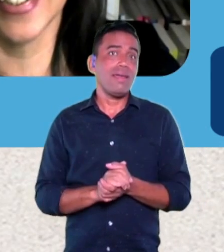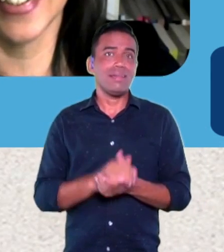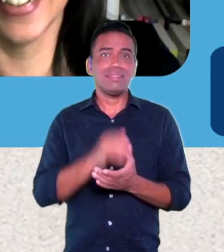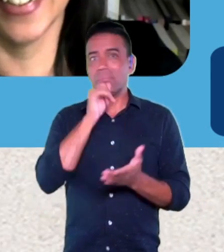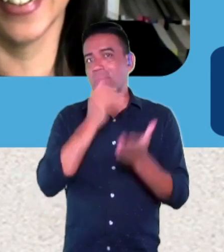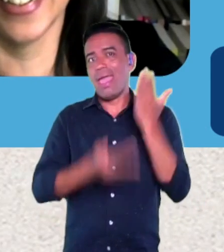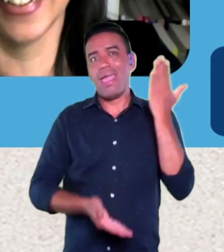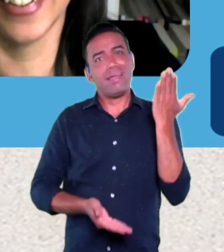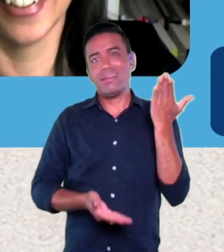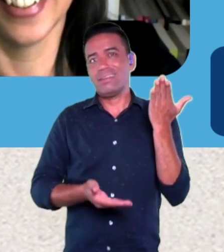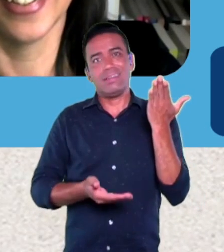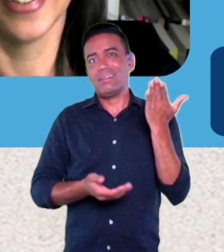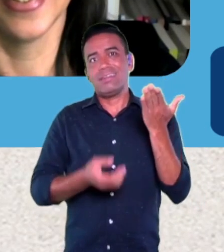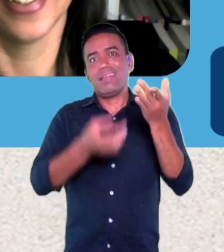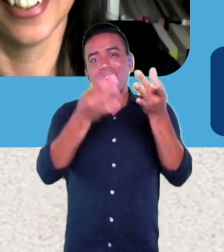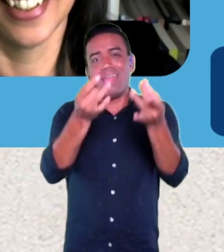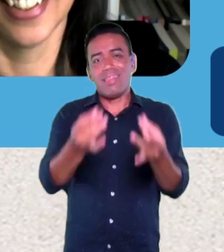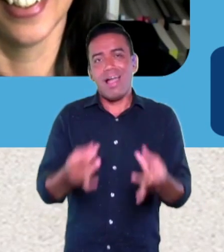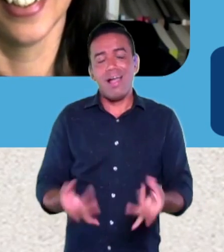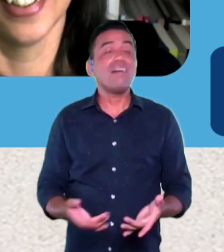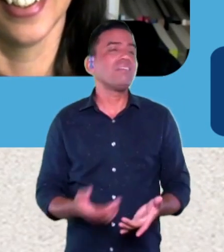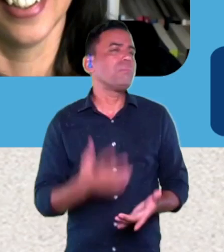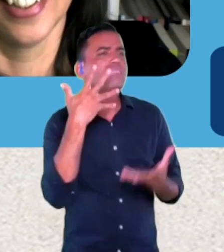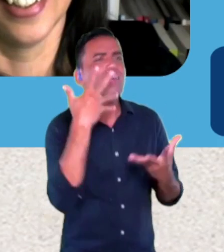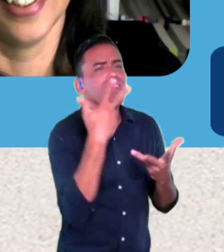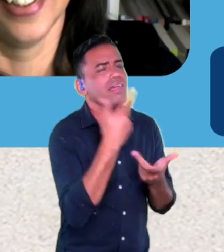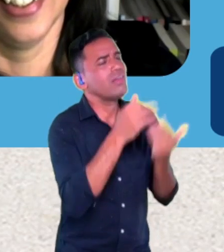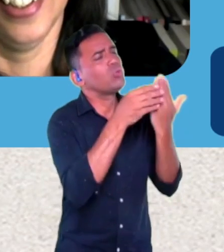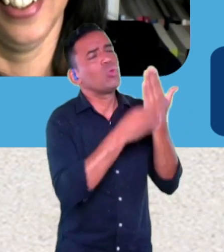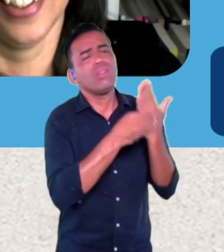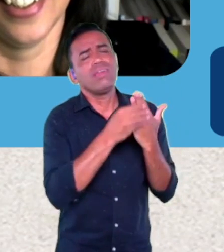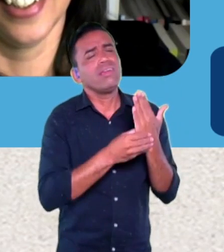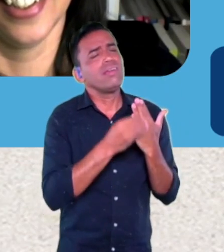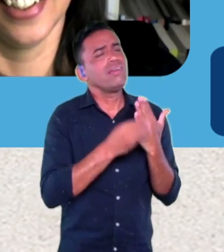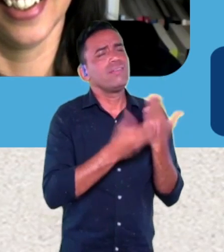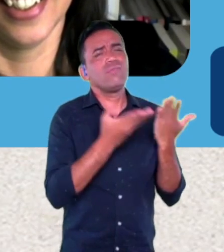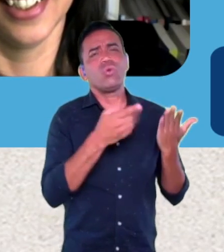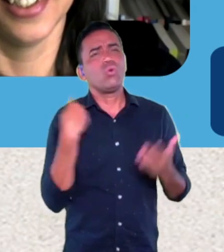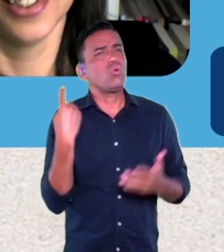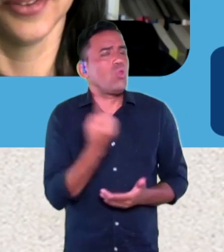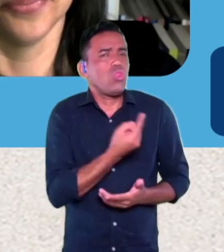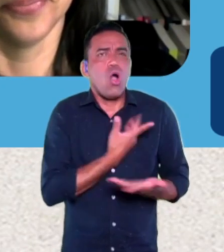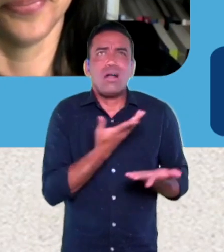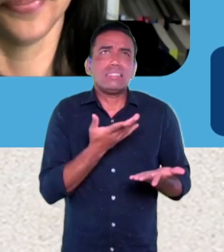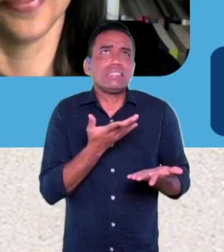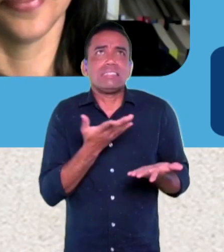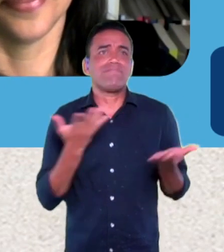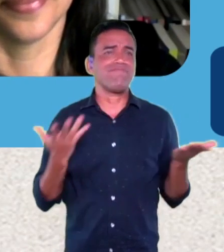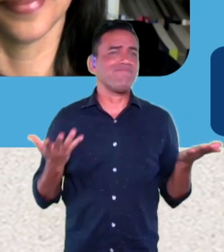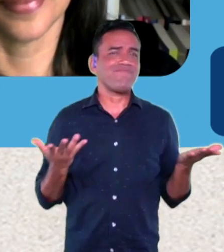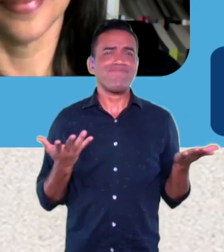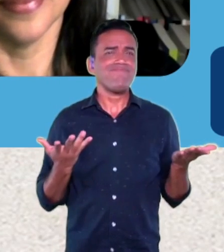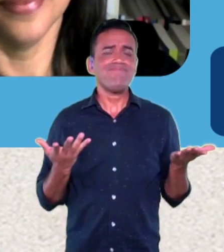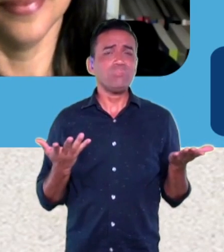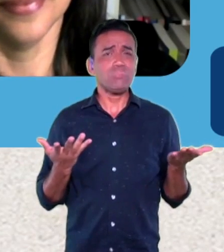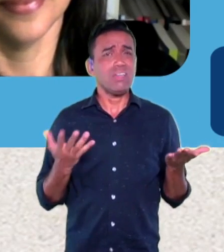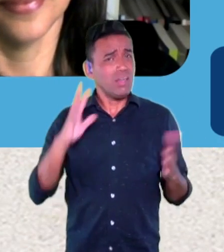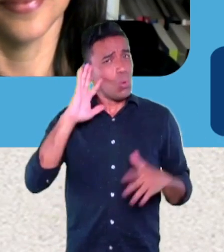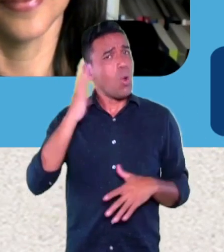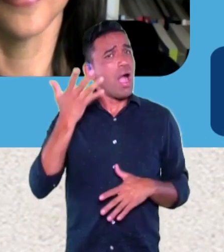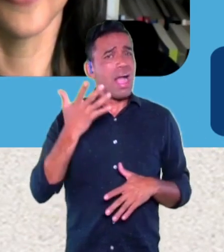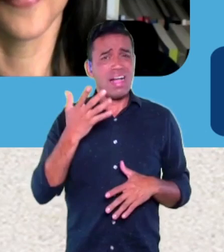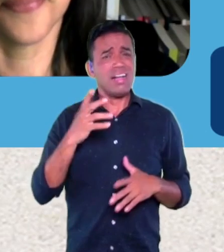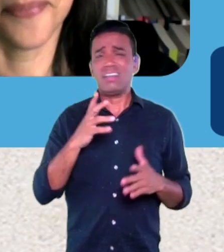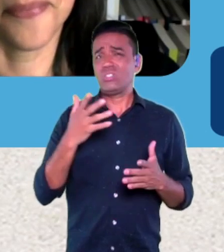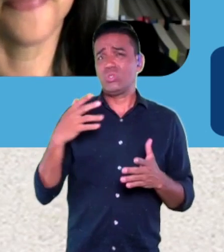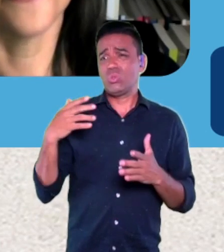perdida, né? não, tá lindo demais. E livro, assim, a gente, eu acho que essa geração até